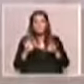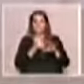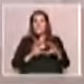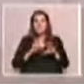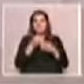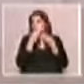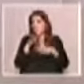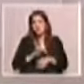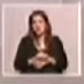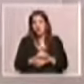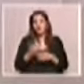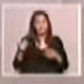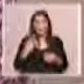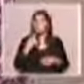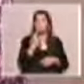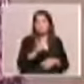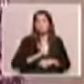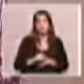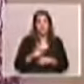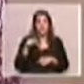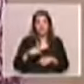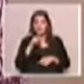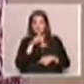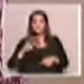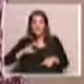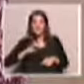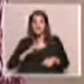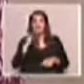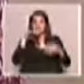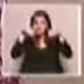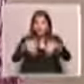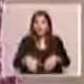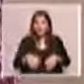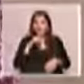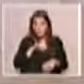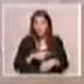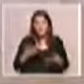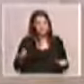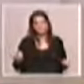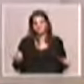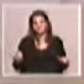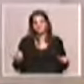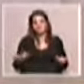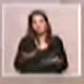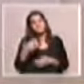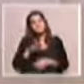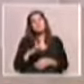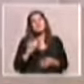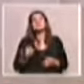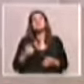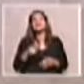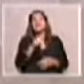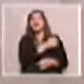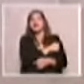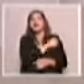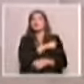com isso. Foi logo a primeira pergunta que chegou à redação. Posso congelar queijo? Pronto, o queijo da serra. Exatamente. E portanto, aqui a questão é quanto é que vai ter em